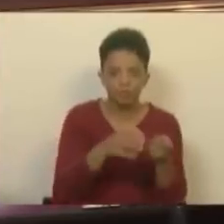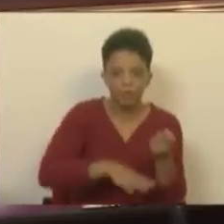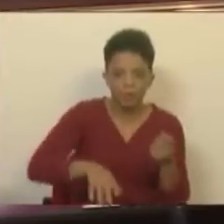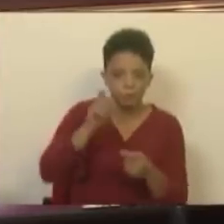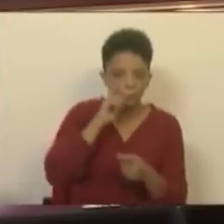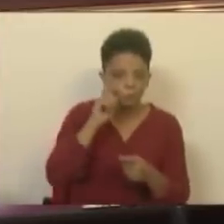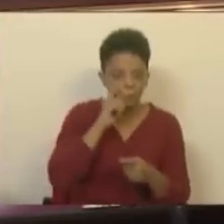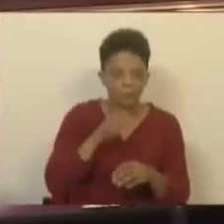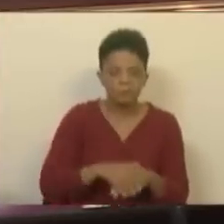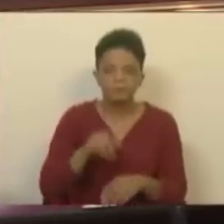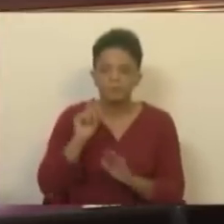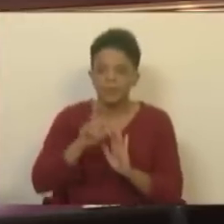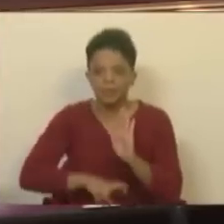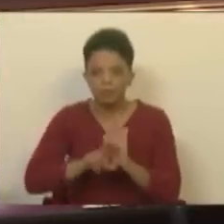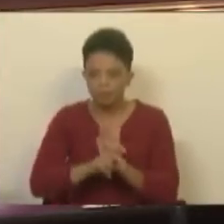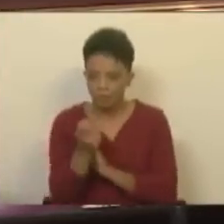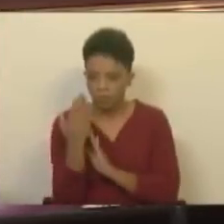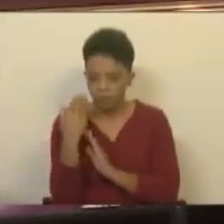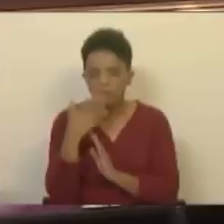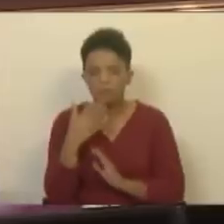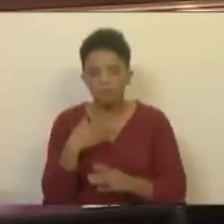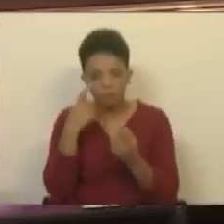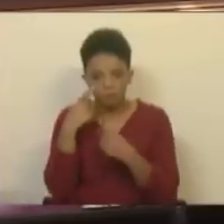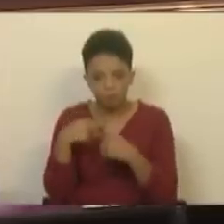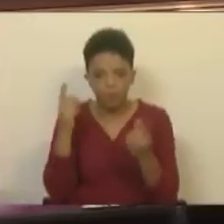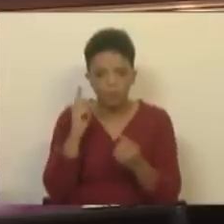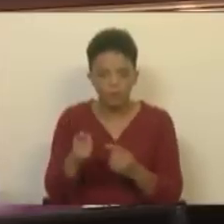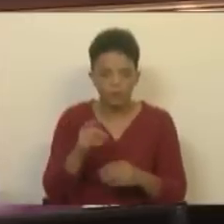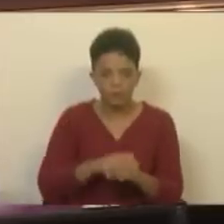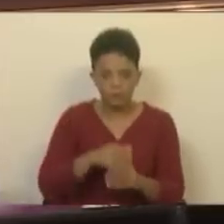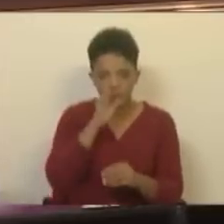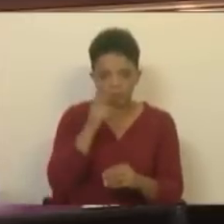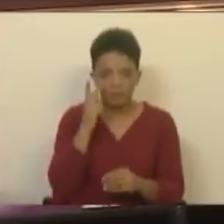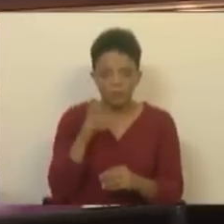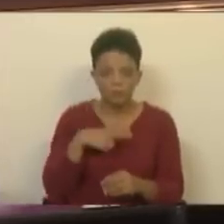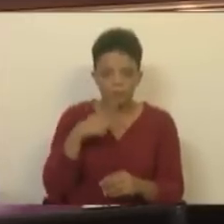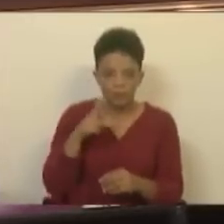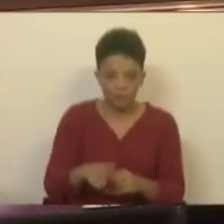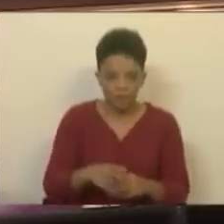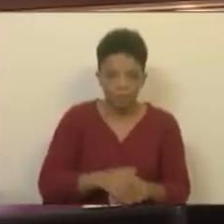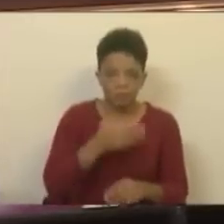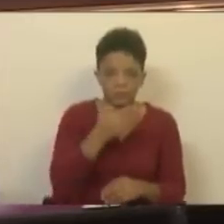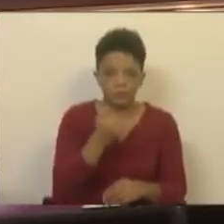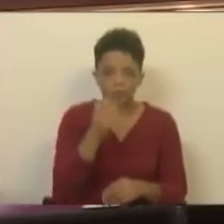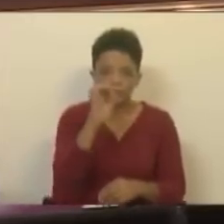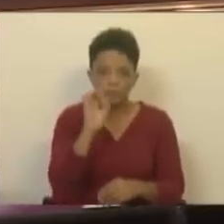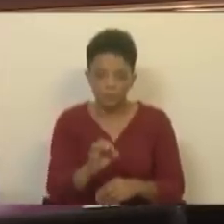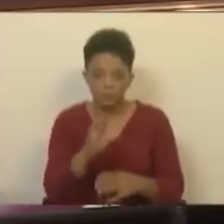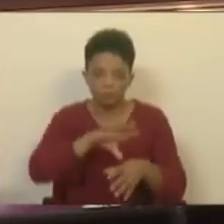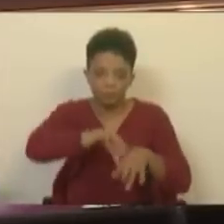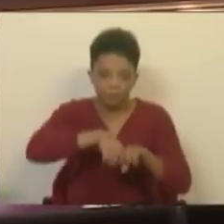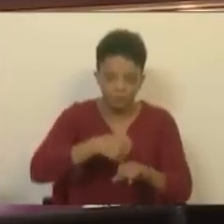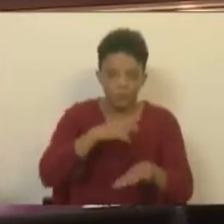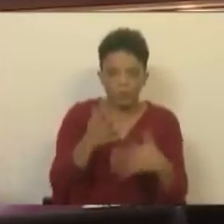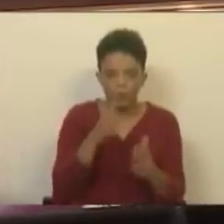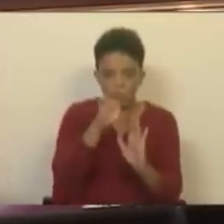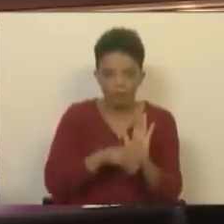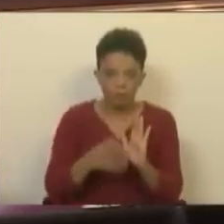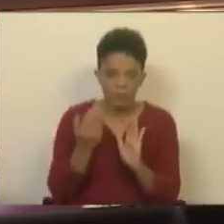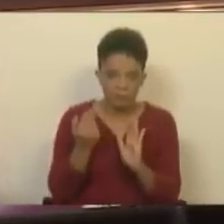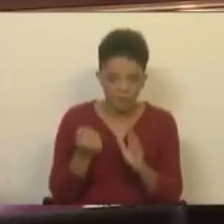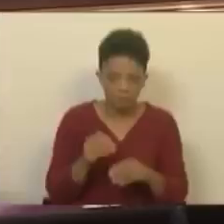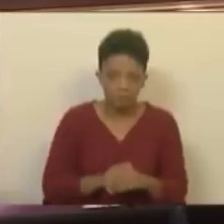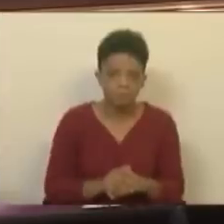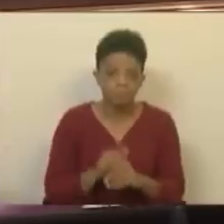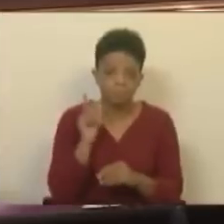áreas protegidas temos relatórios recentes que nos dizem que os habitares em Portugal 72% estão degradados ou em mais condições